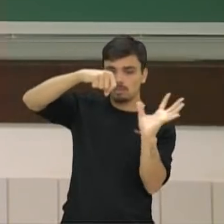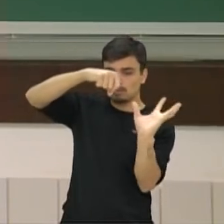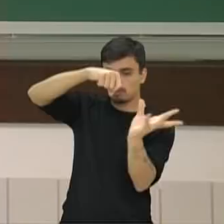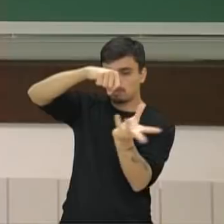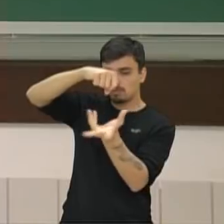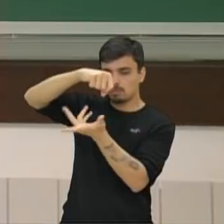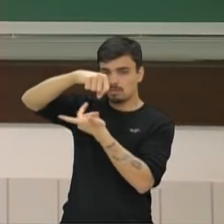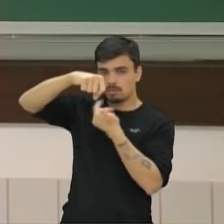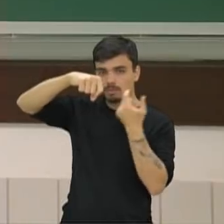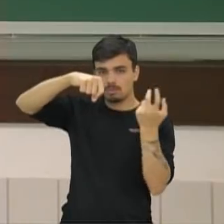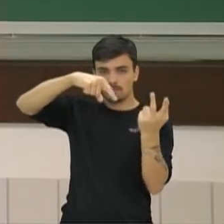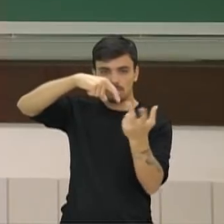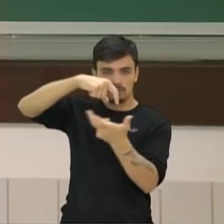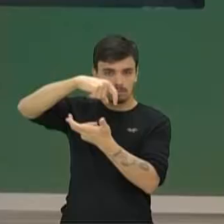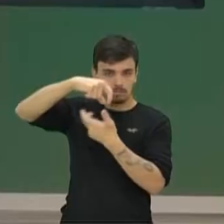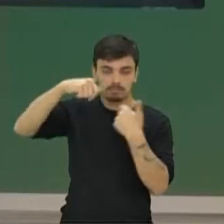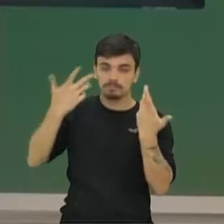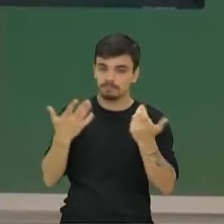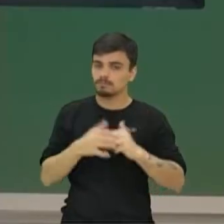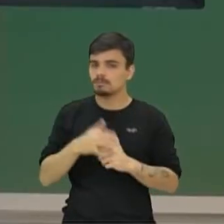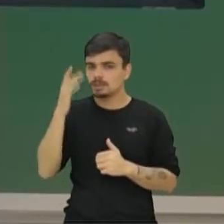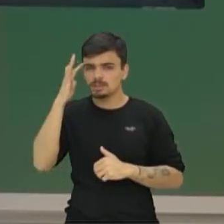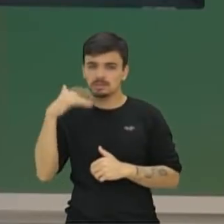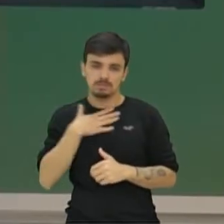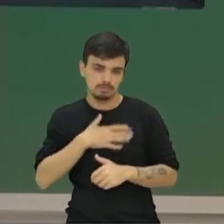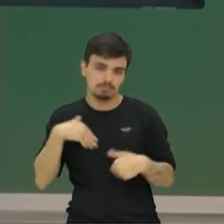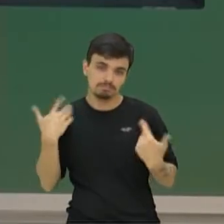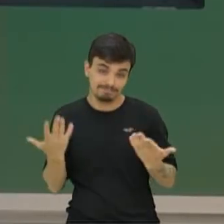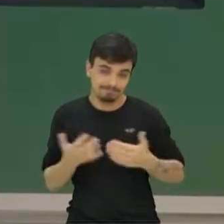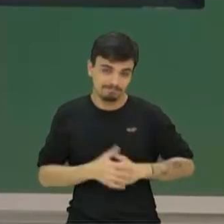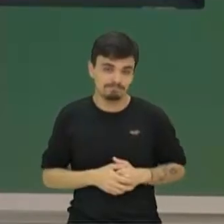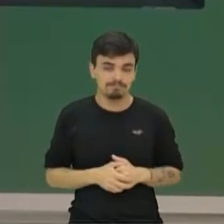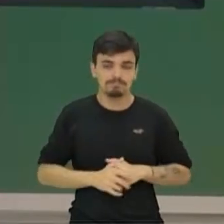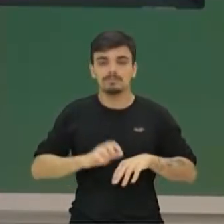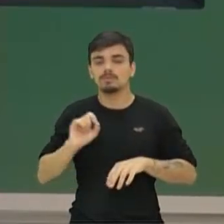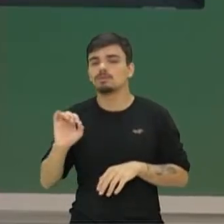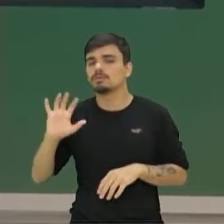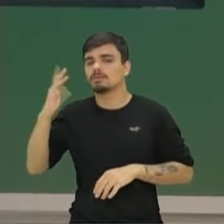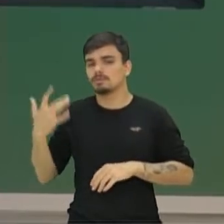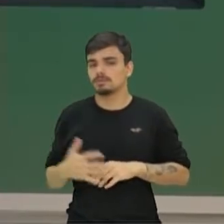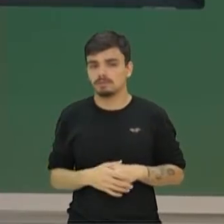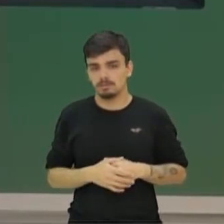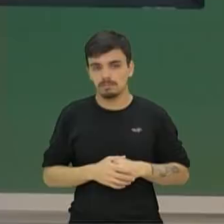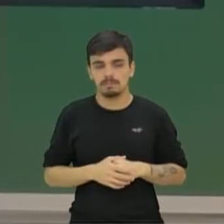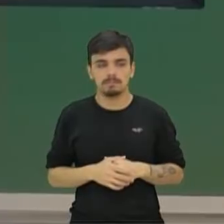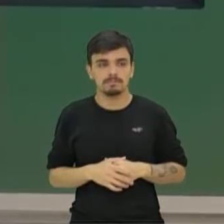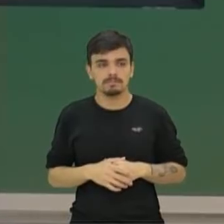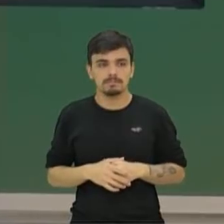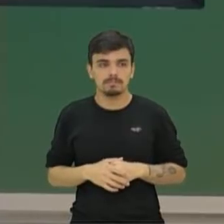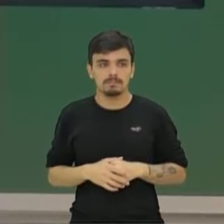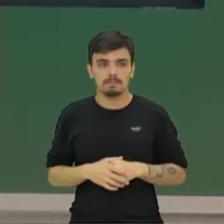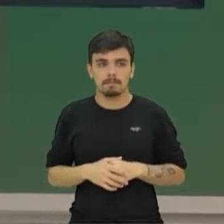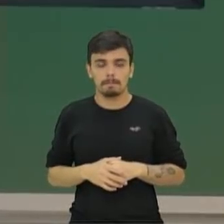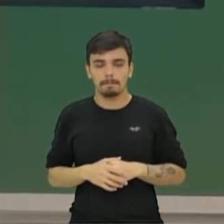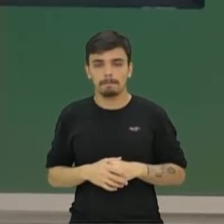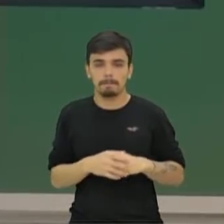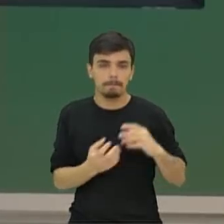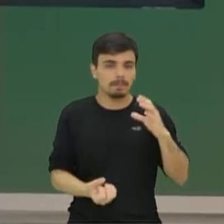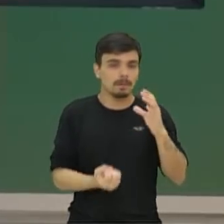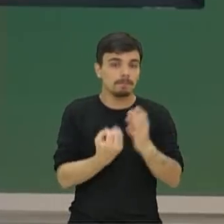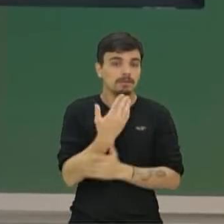gostaram. Não, né? Imagine se acreditaram. Aí o que aconteceu? Olha lá, ó. Quem teve que